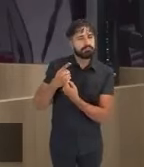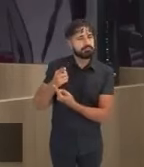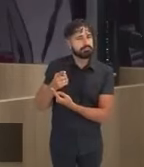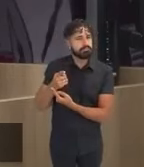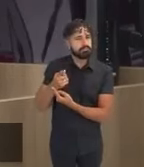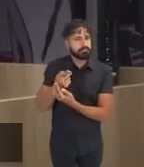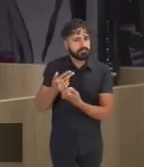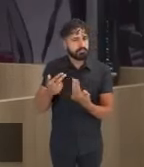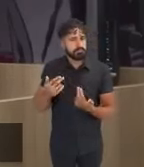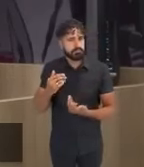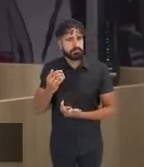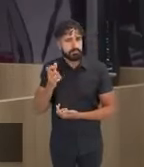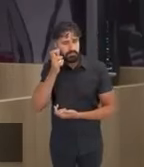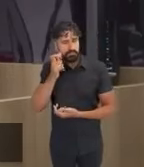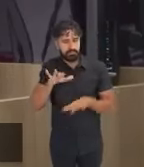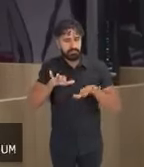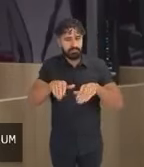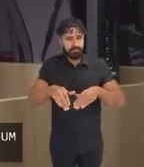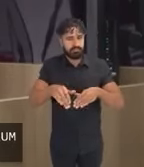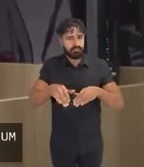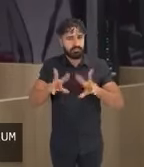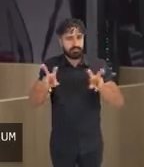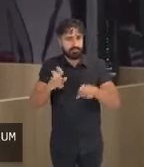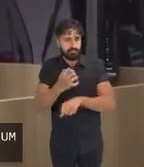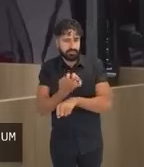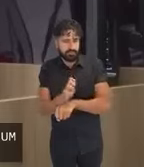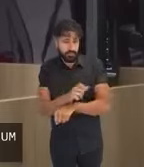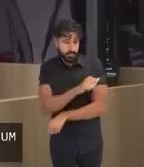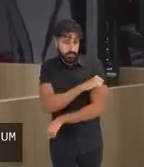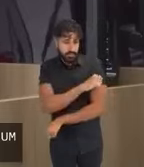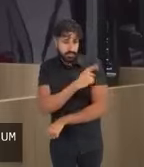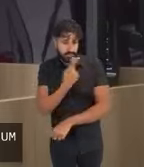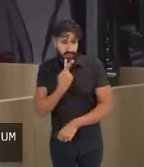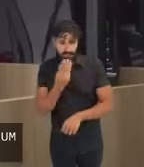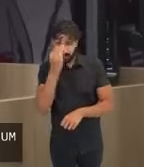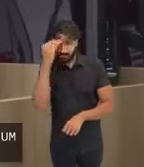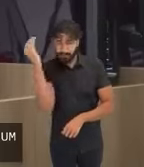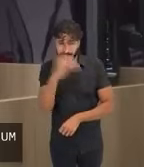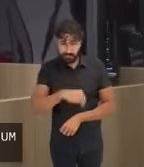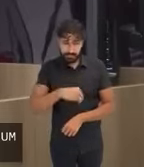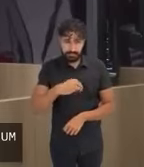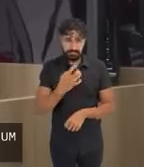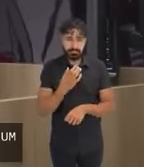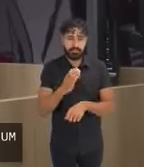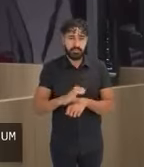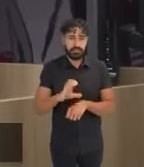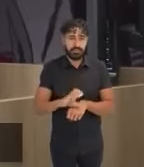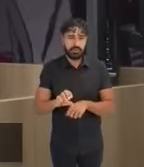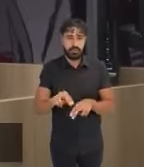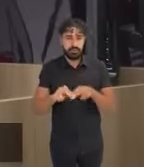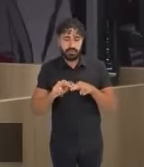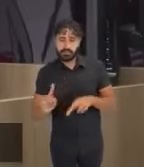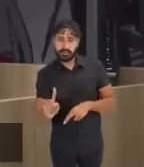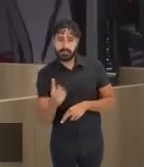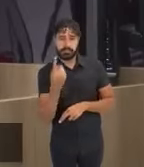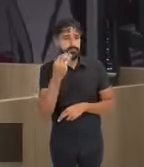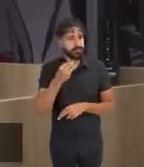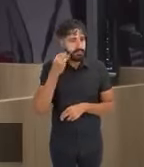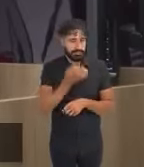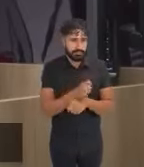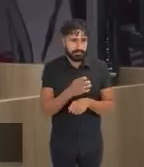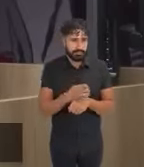que a gente participa sobre estágio, de um aluno falando que desistiu do curso por conta da primeira experiência de estágio dele. O